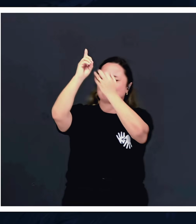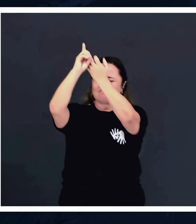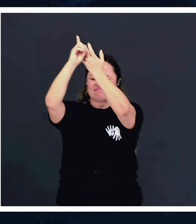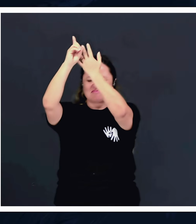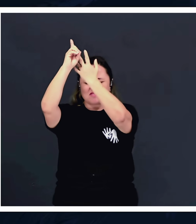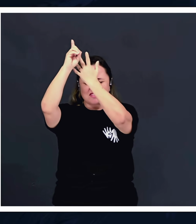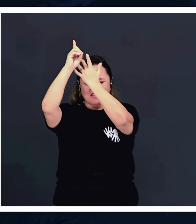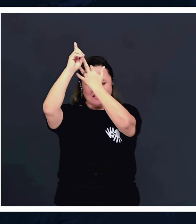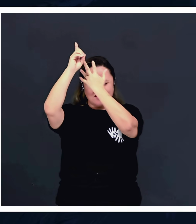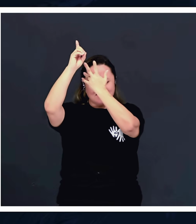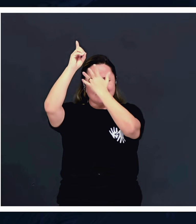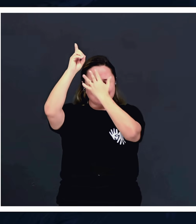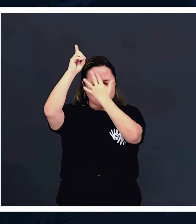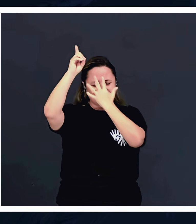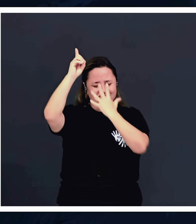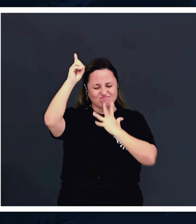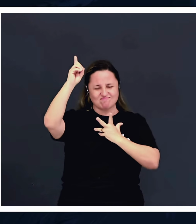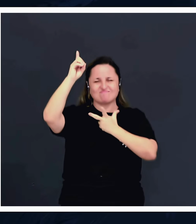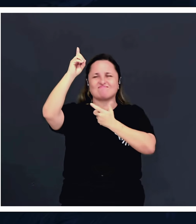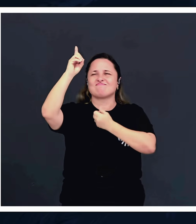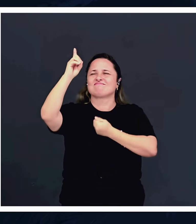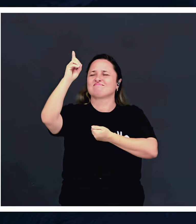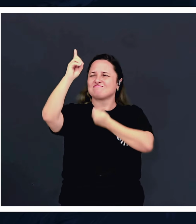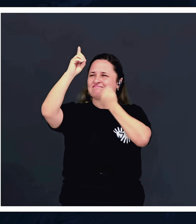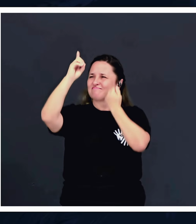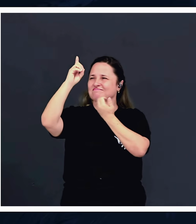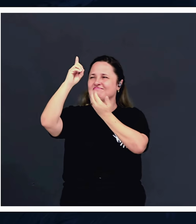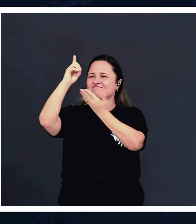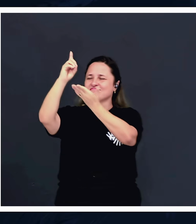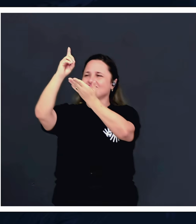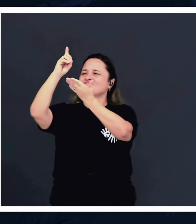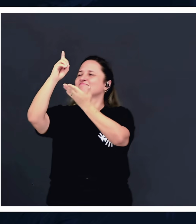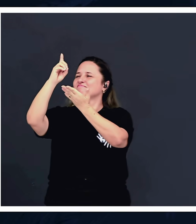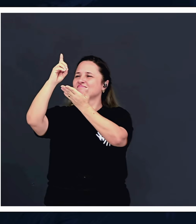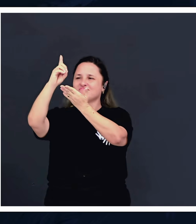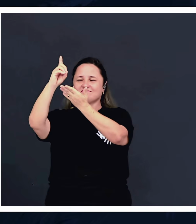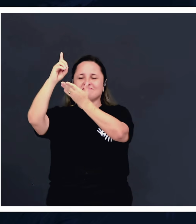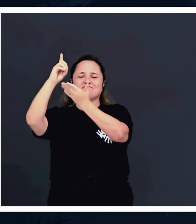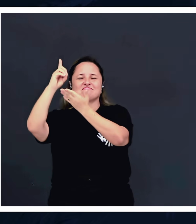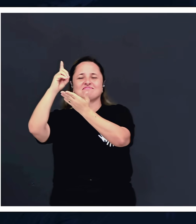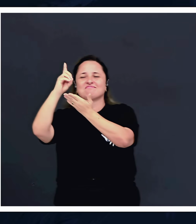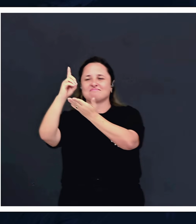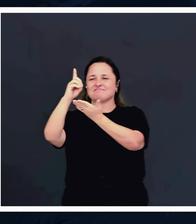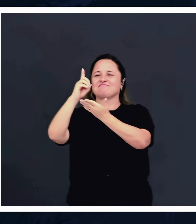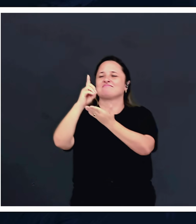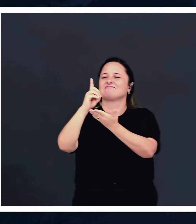Fonte da salvação, só Tu és, Jesus.